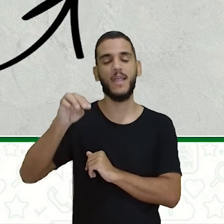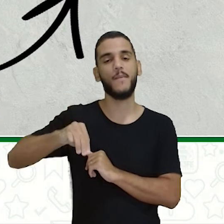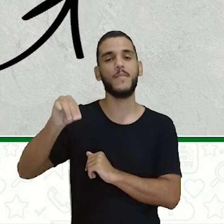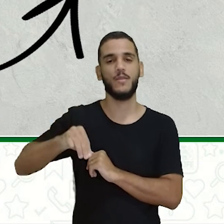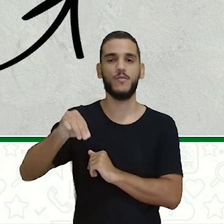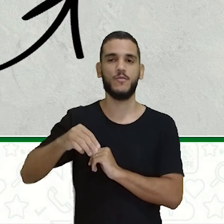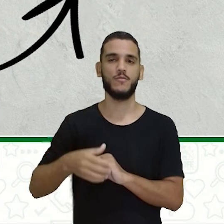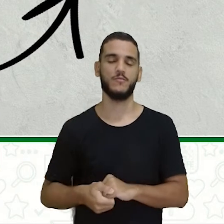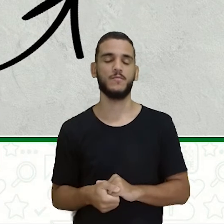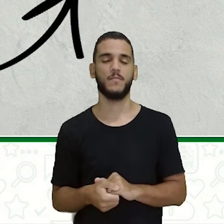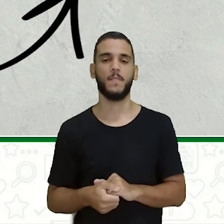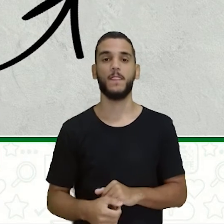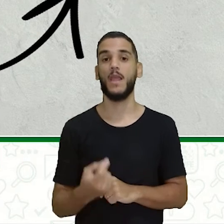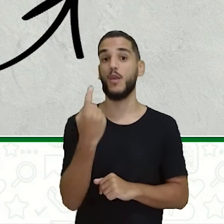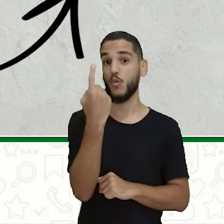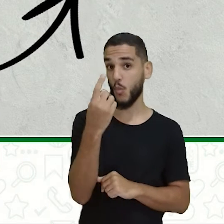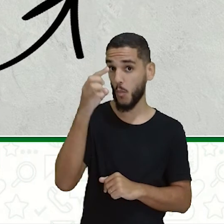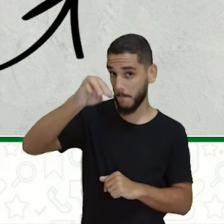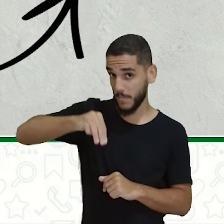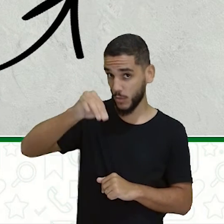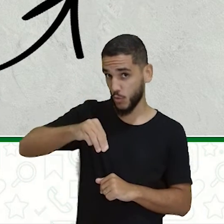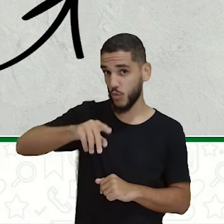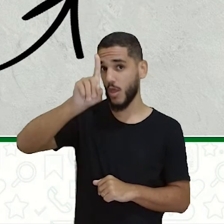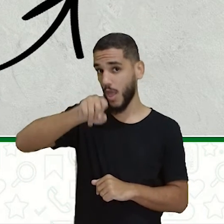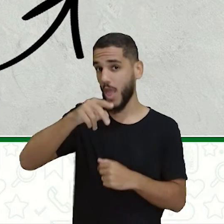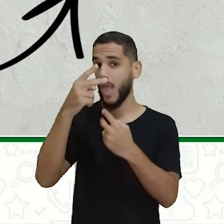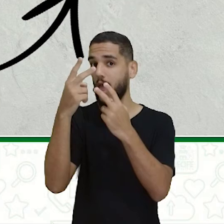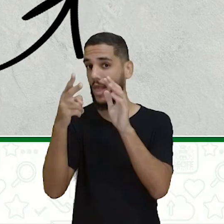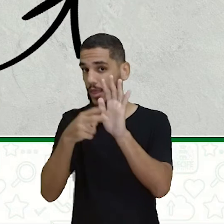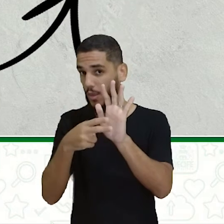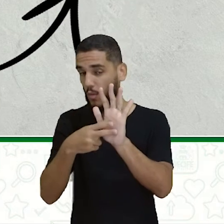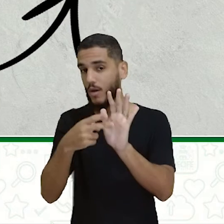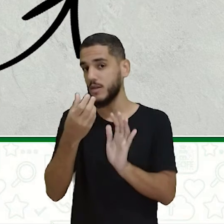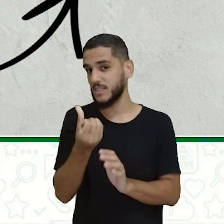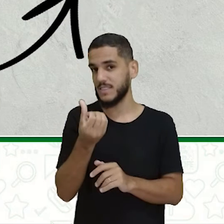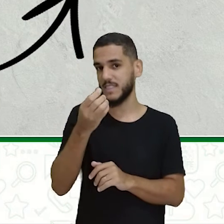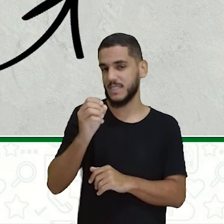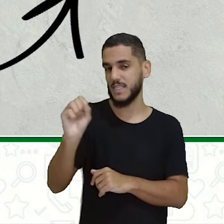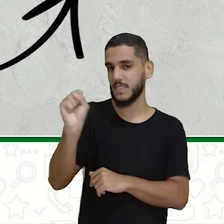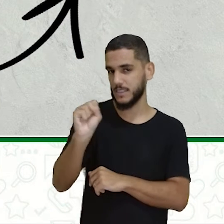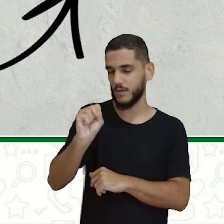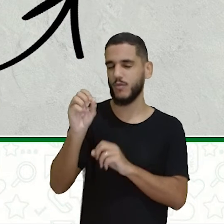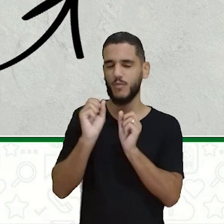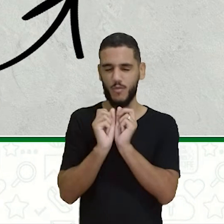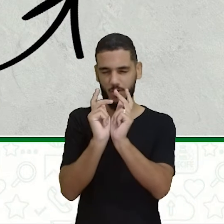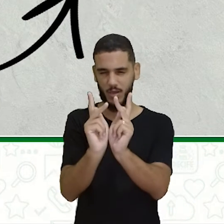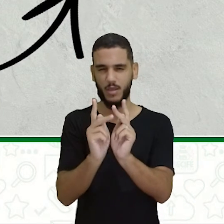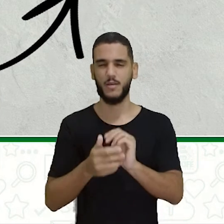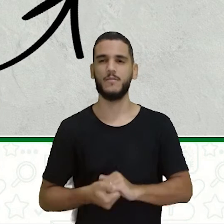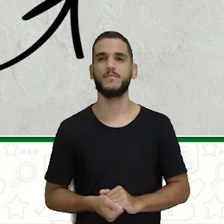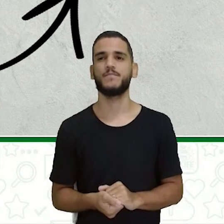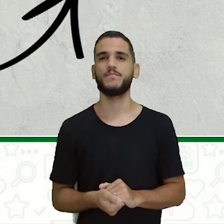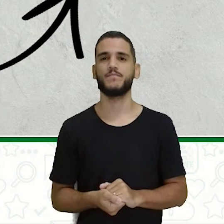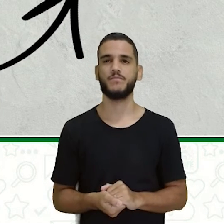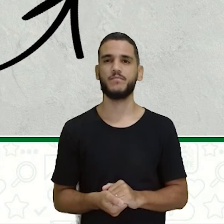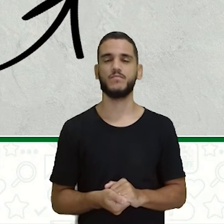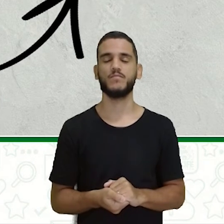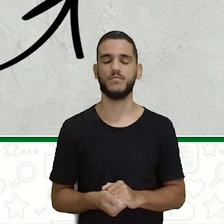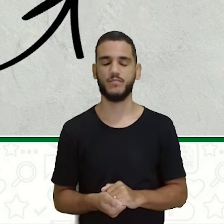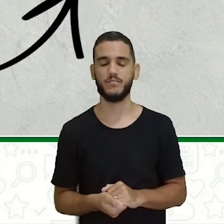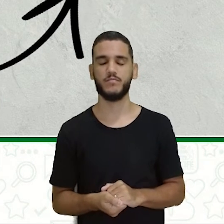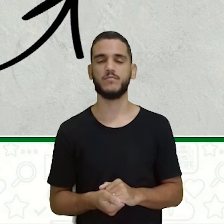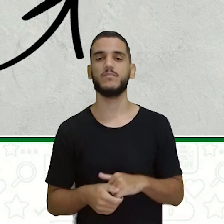certo? Então, hora para minuto vezes 60, né? Minuto para segundo